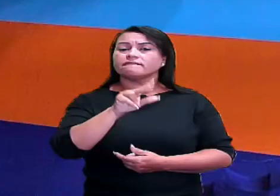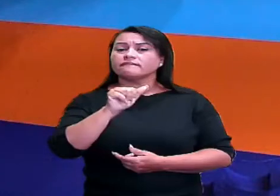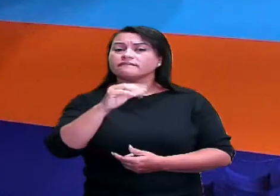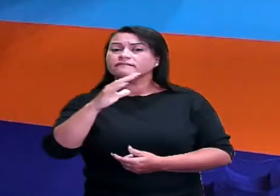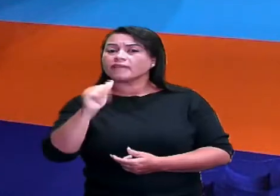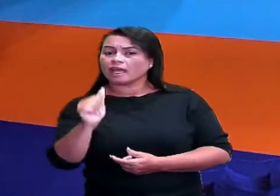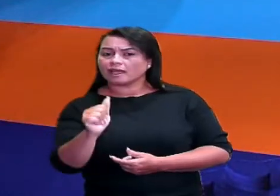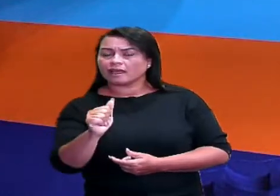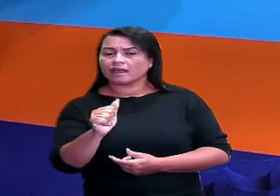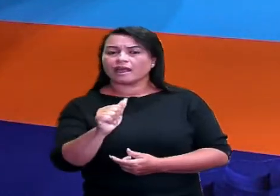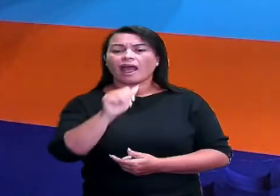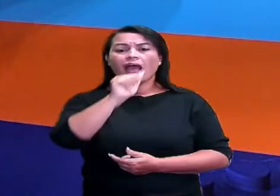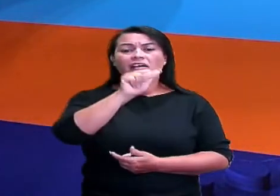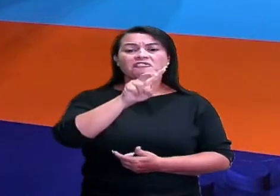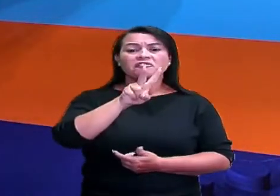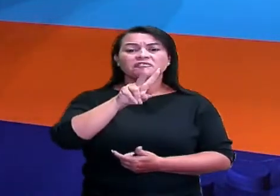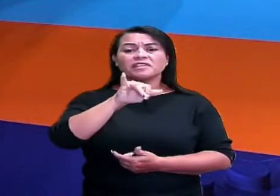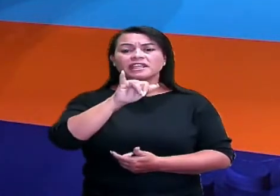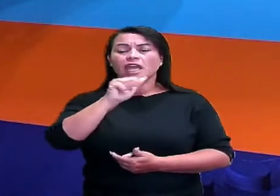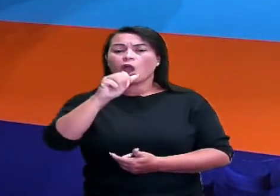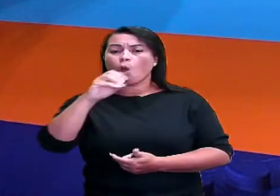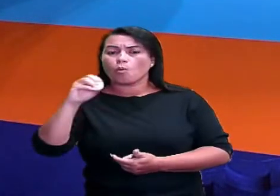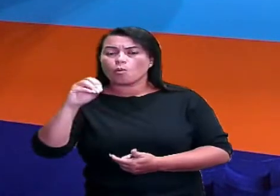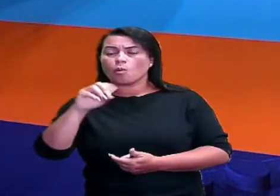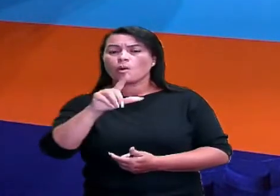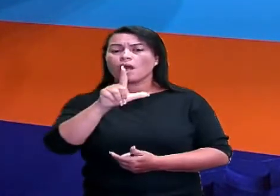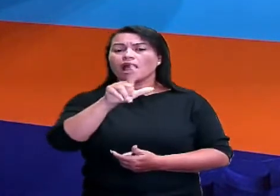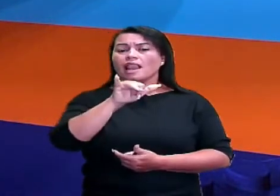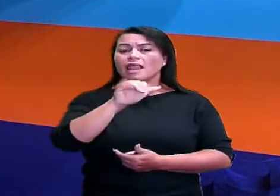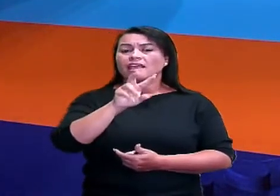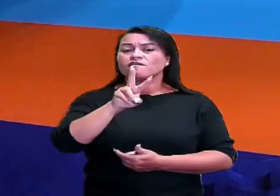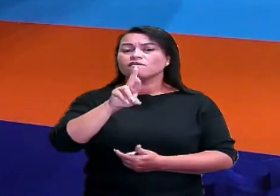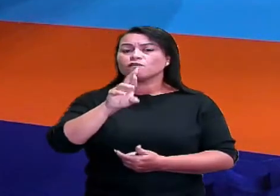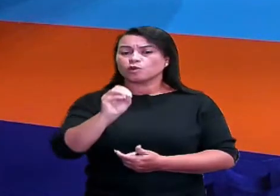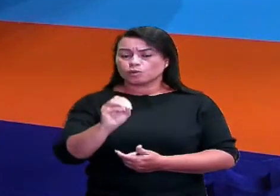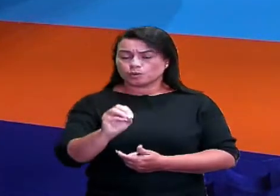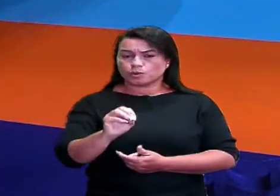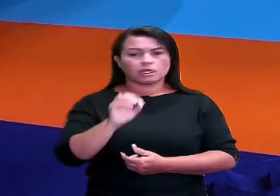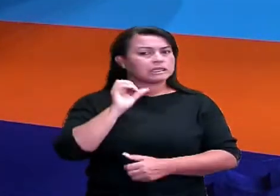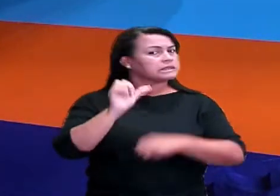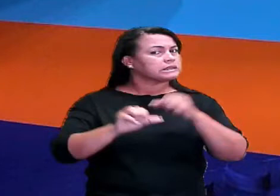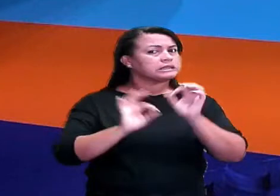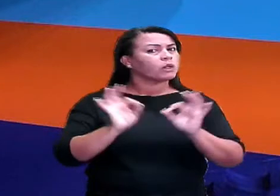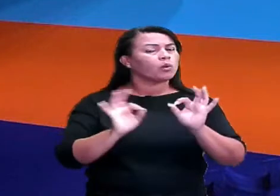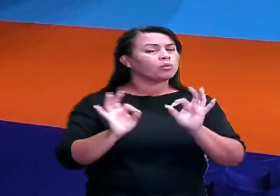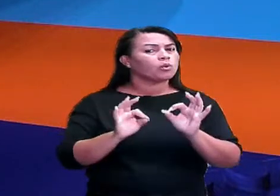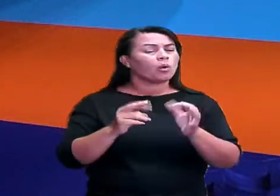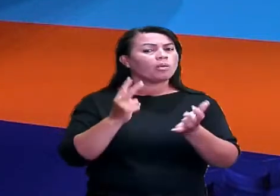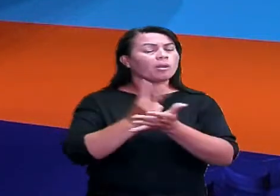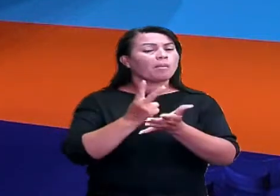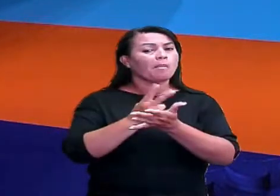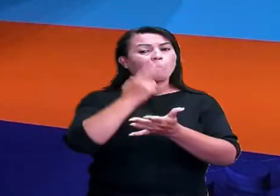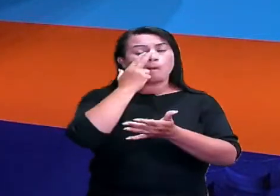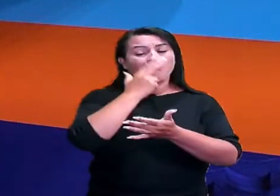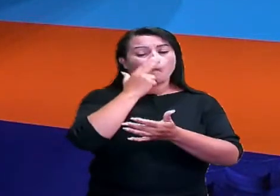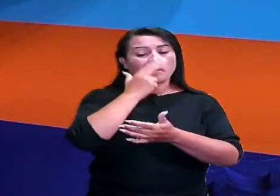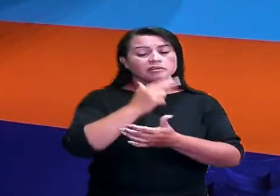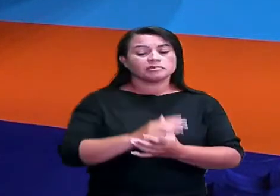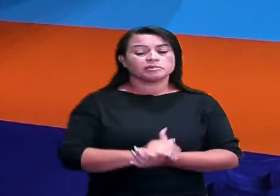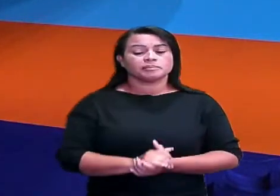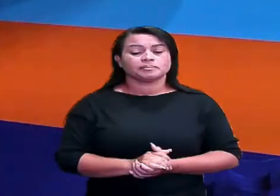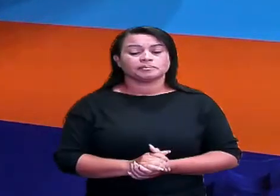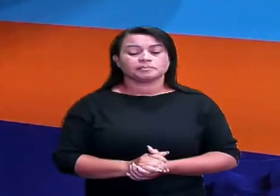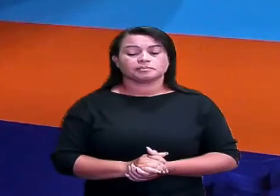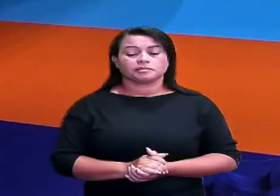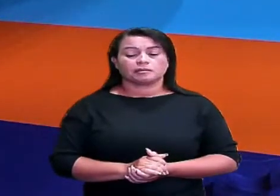Vaca, avião, livro. Não mudou, independente da posição, tá